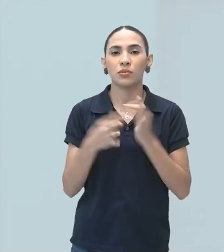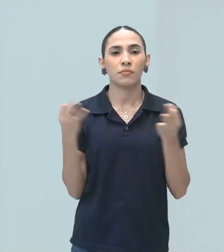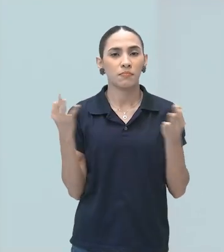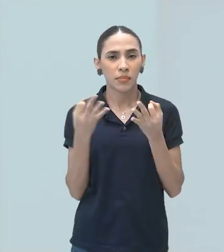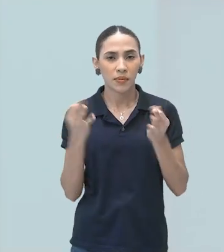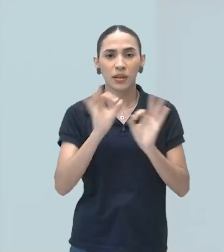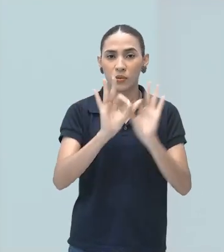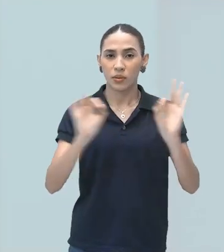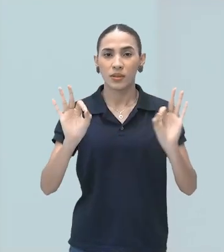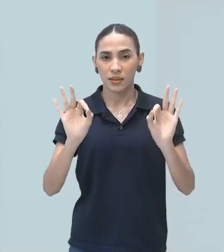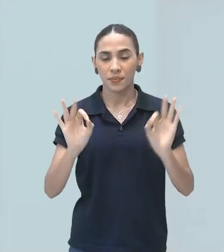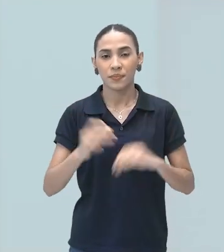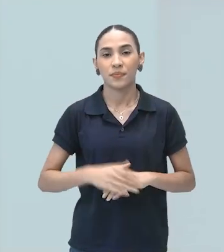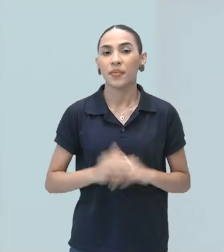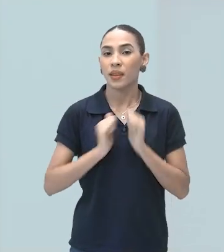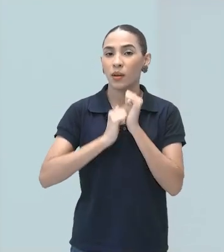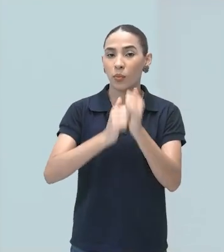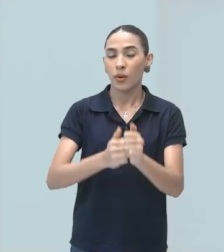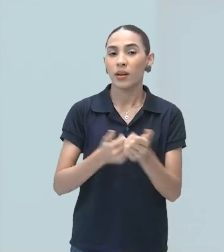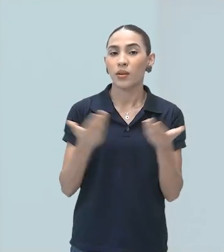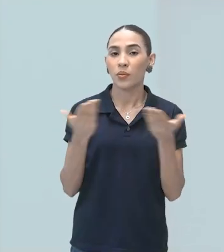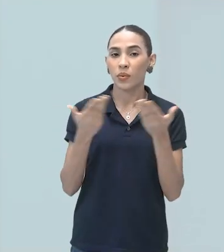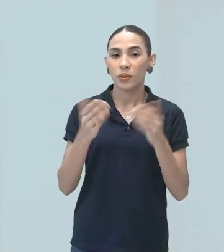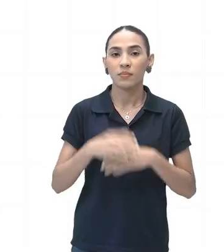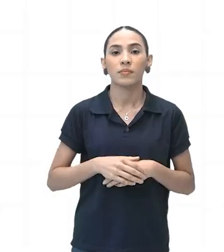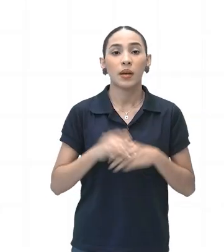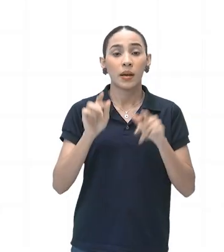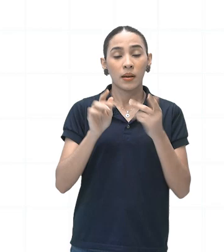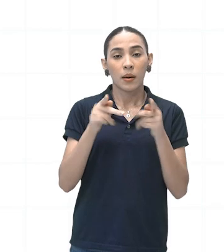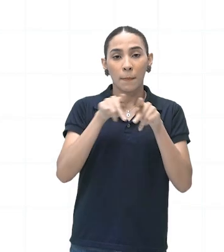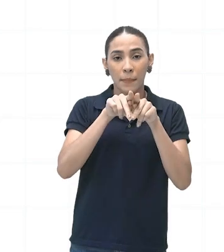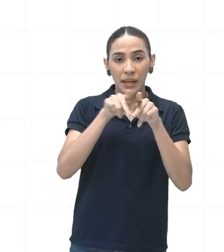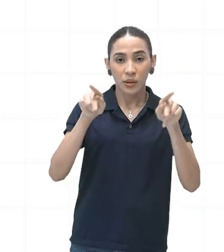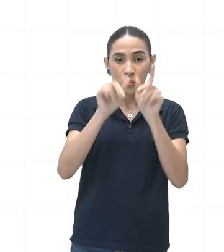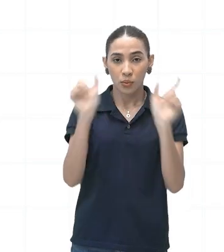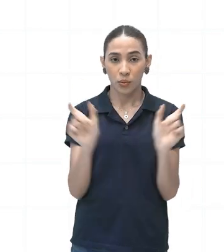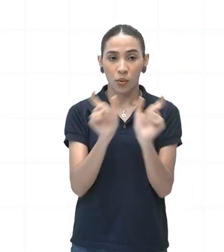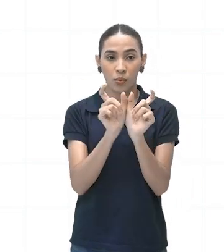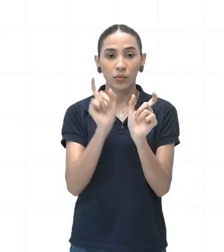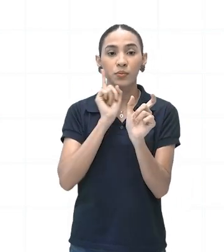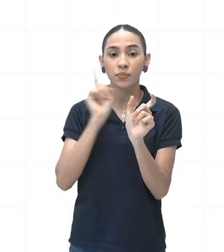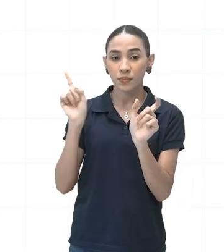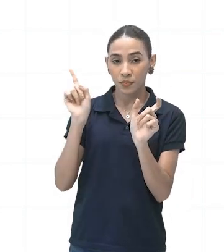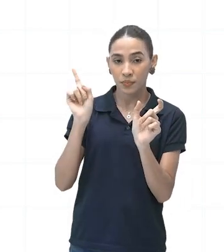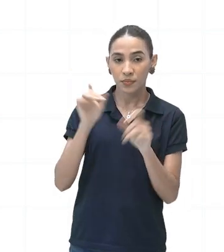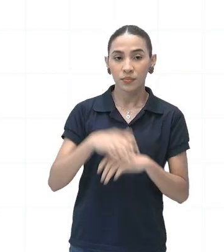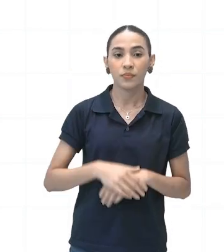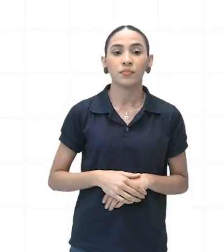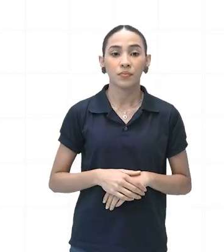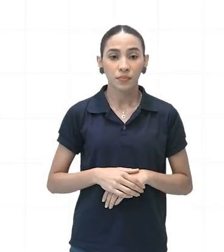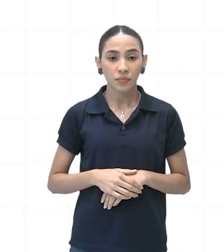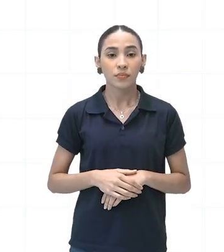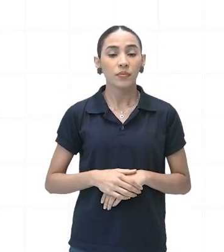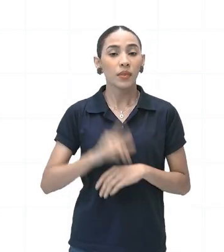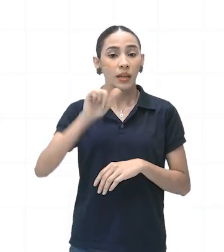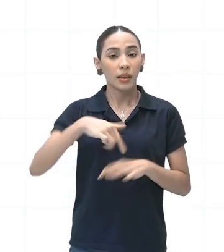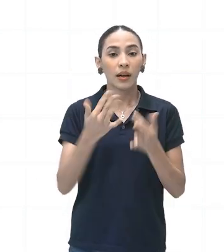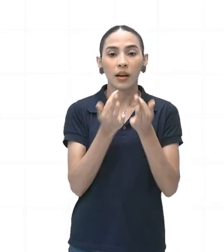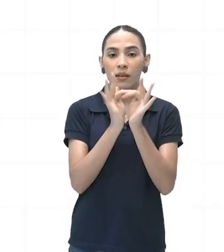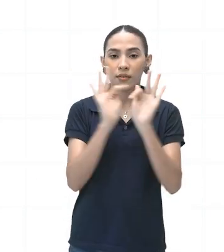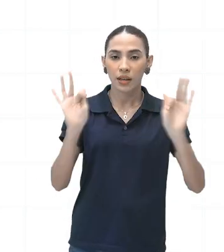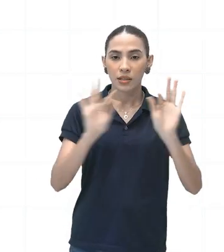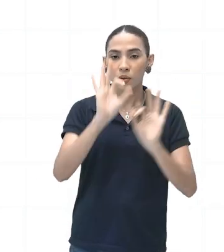bem elaborada. E acompanhem comigo, então, sobre o período composto. Então, o período composto, o período é a